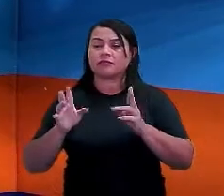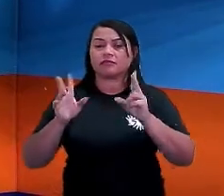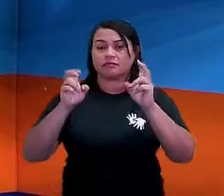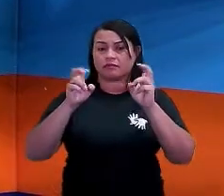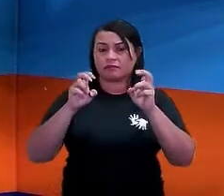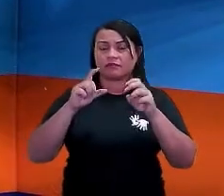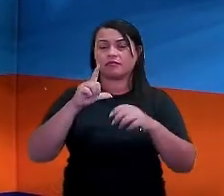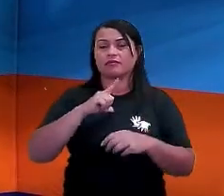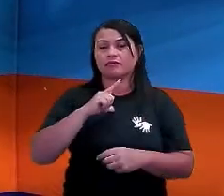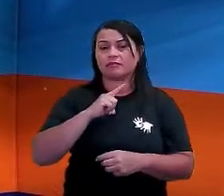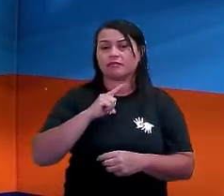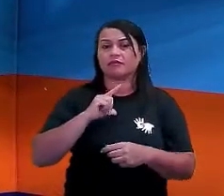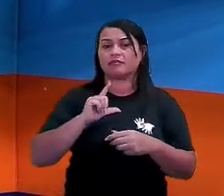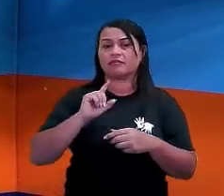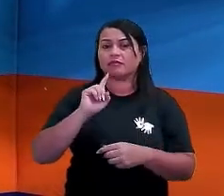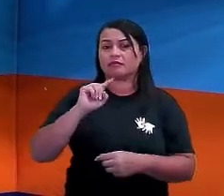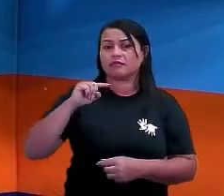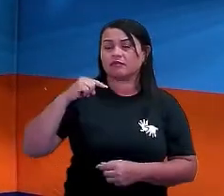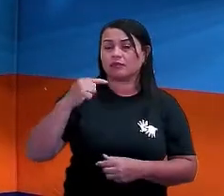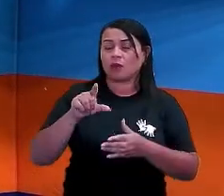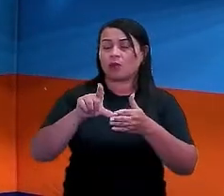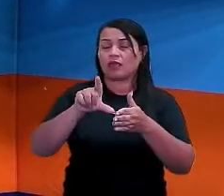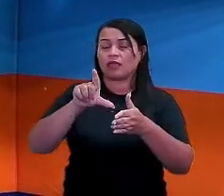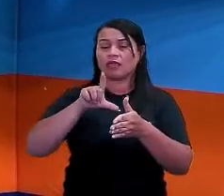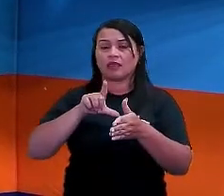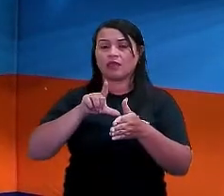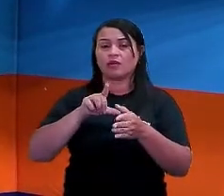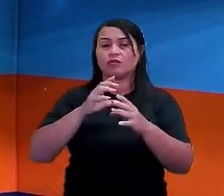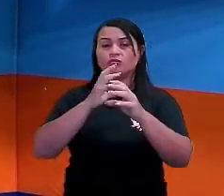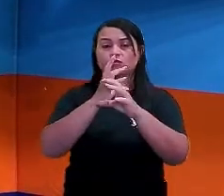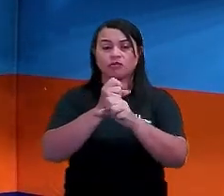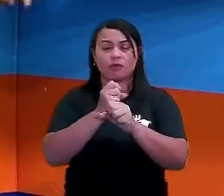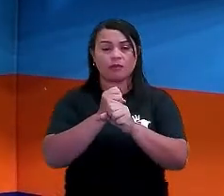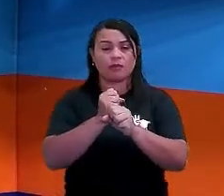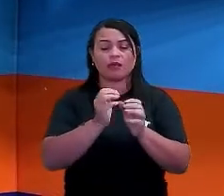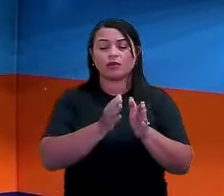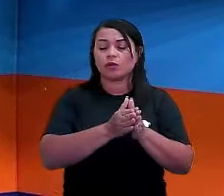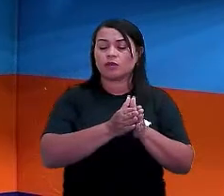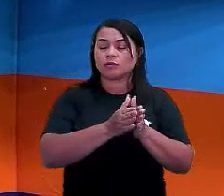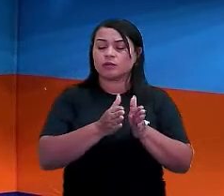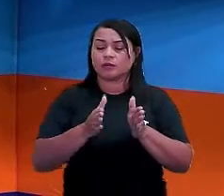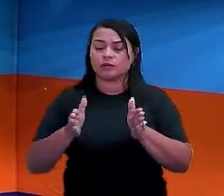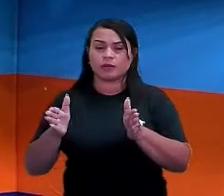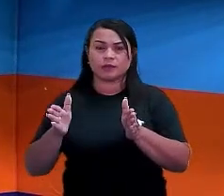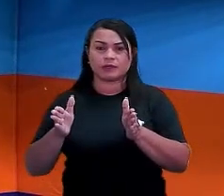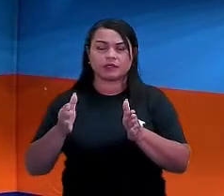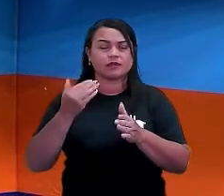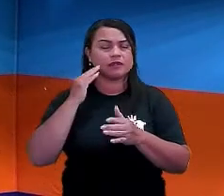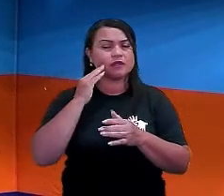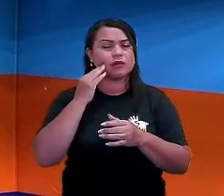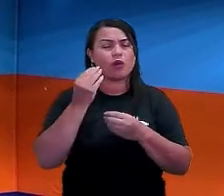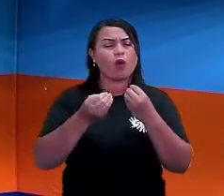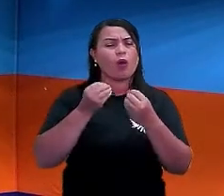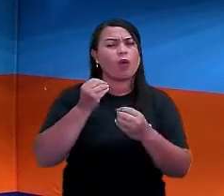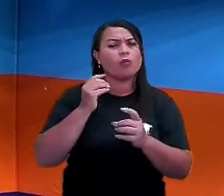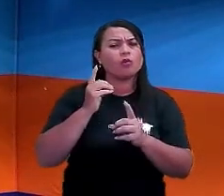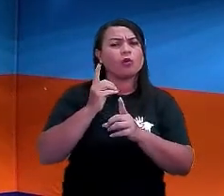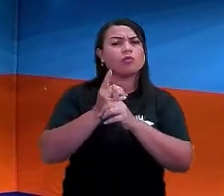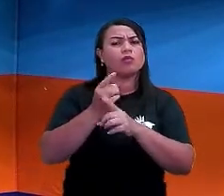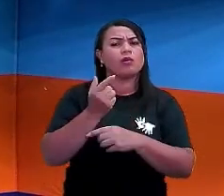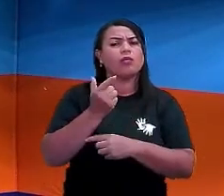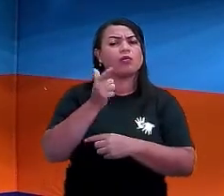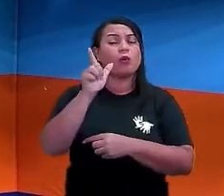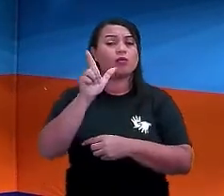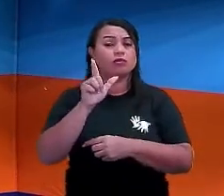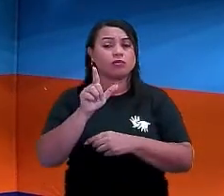ao termo anterior somado com a sua posição na sequência. Então, eu tenho como descobrir o próximo? Então,